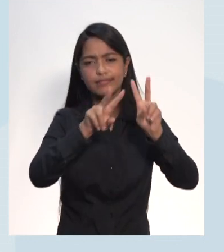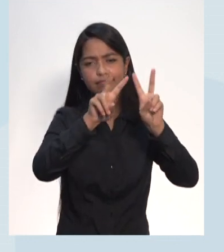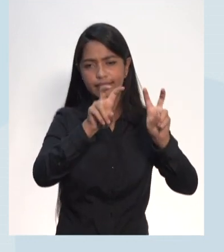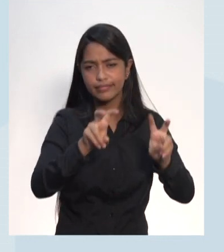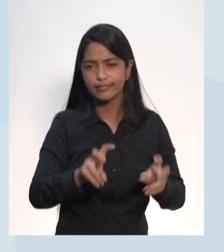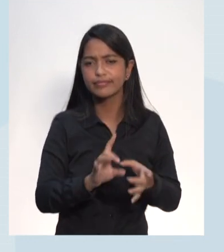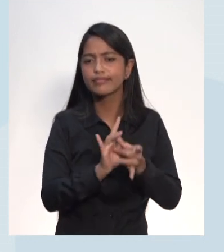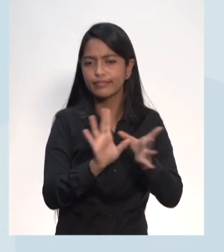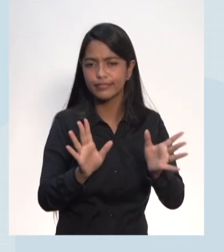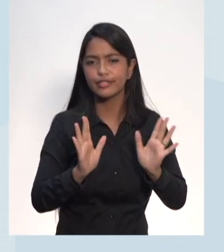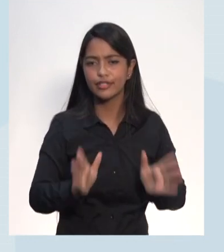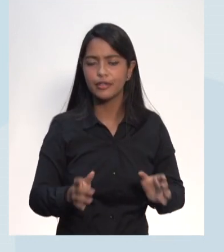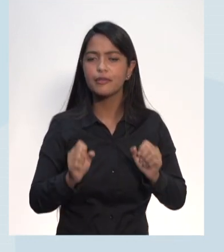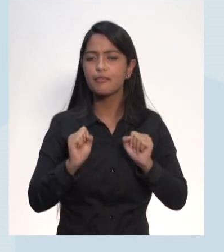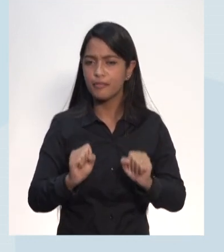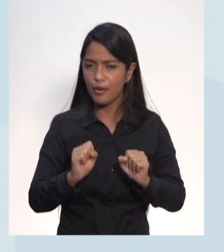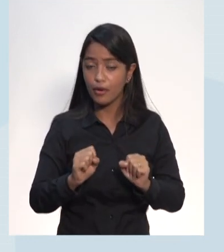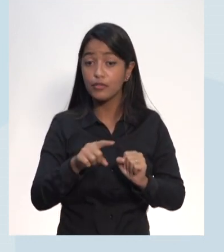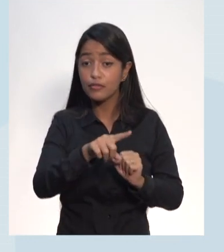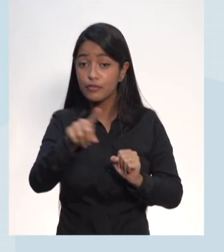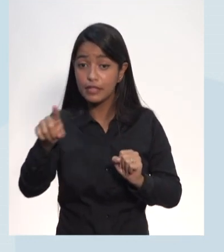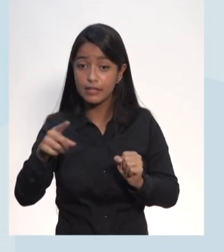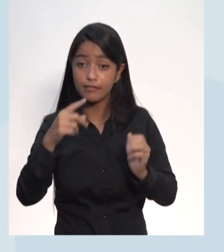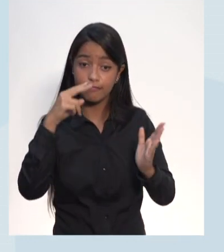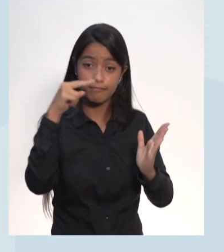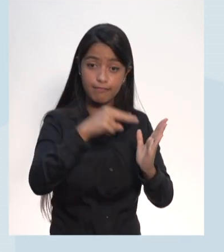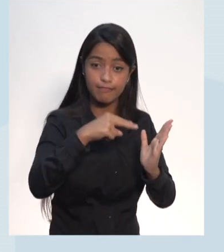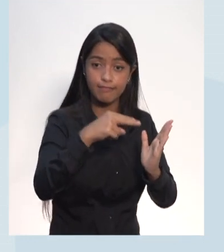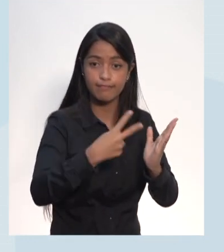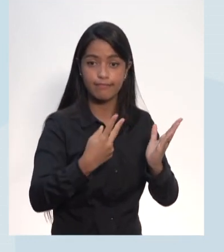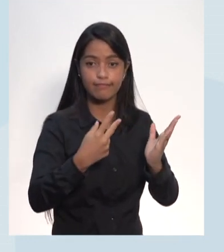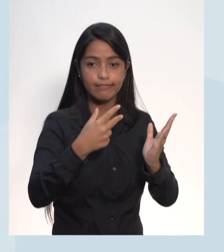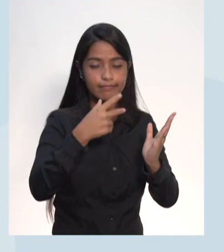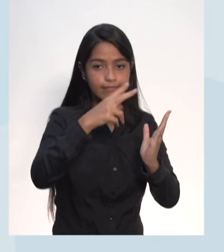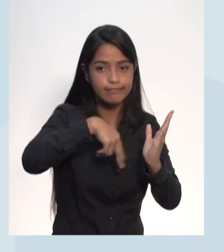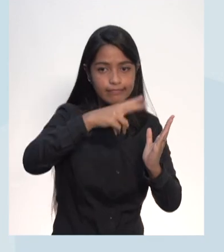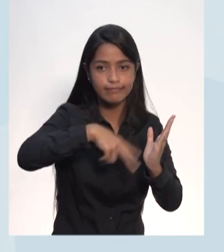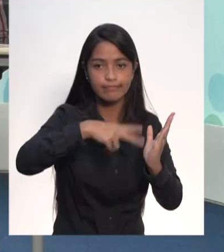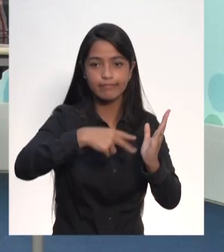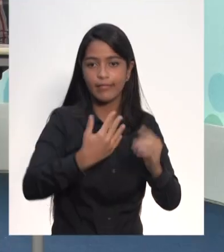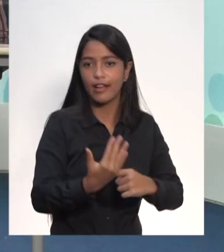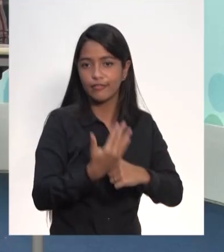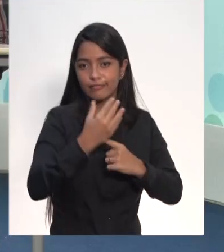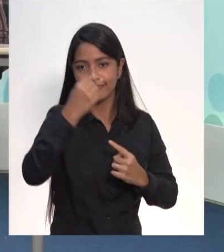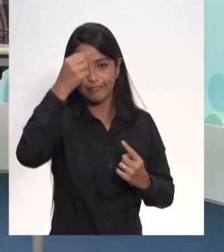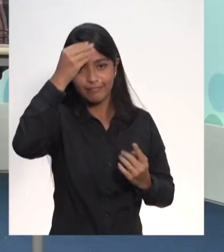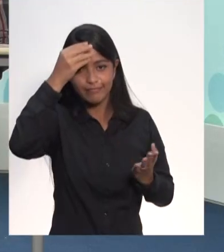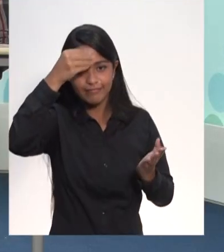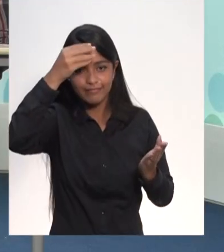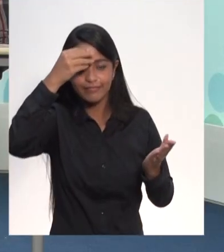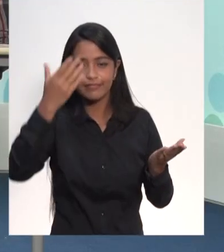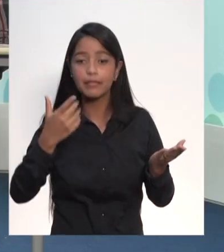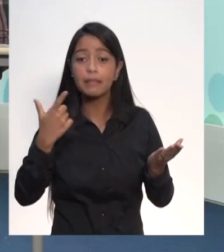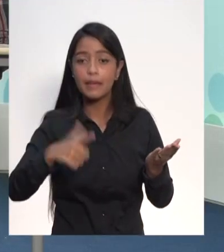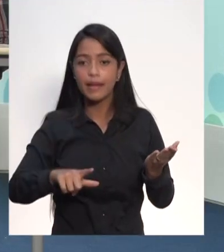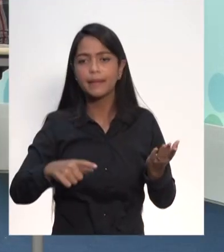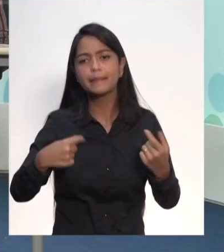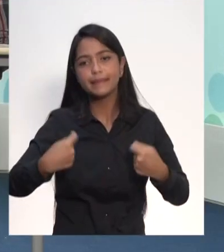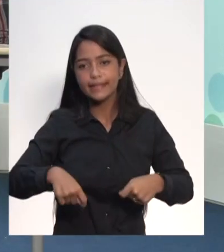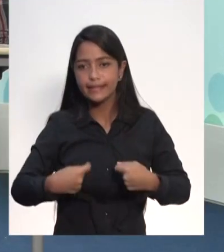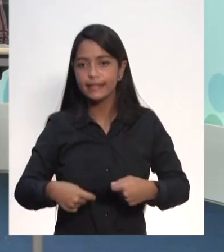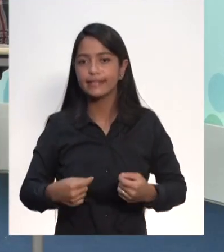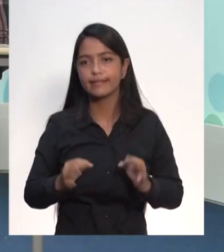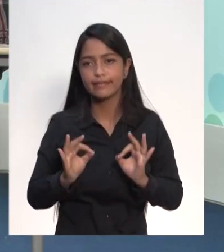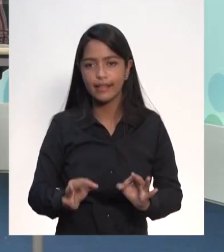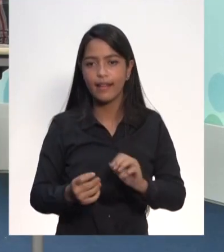lá e elas podem e devem servir de referência, de inspiração. Claro que precisaremos de toda uma transposição,